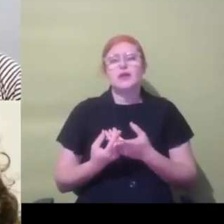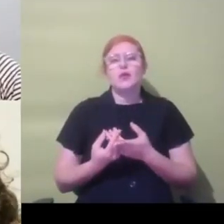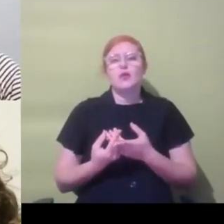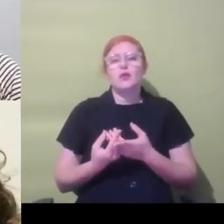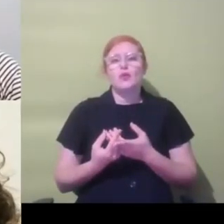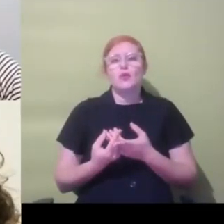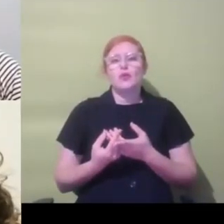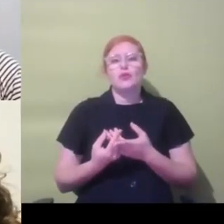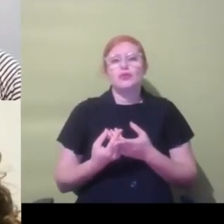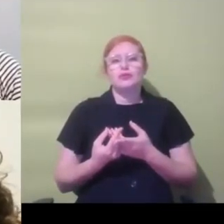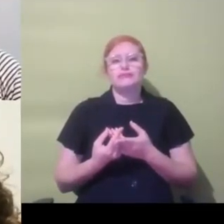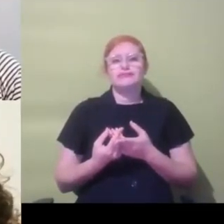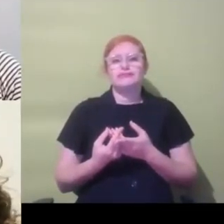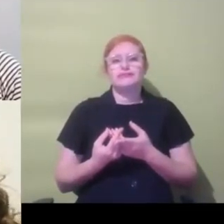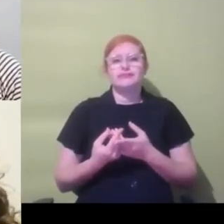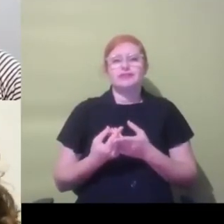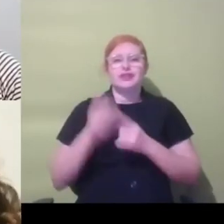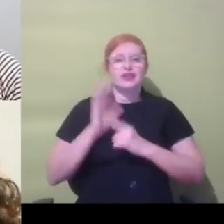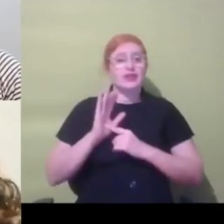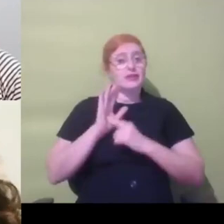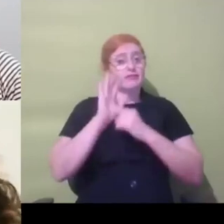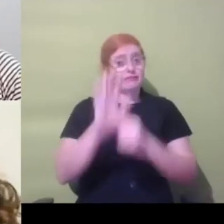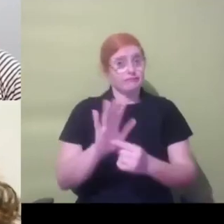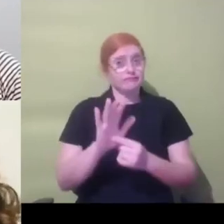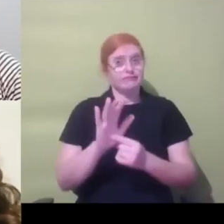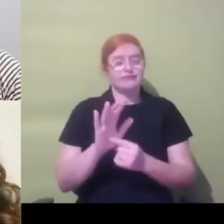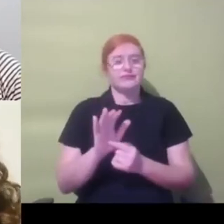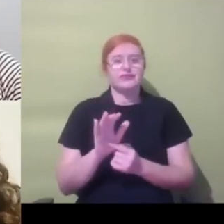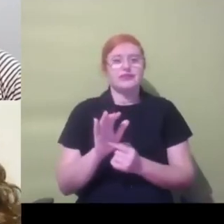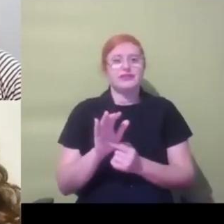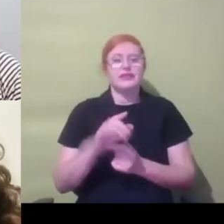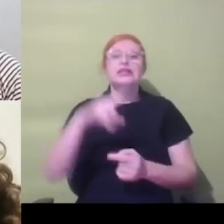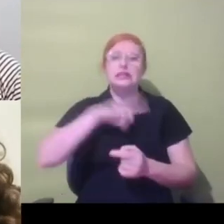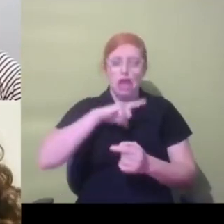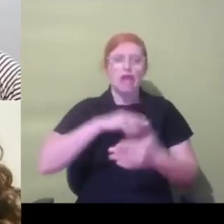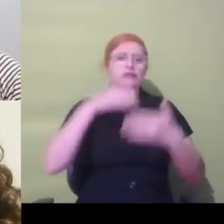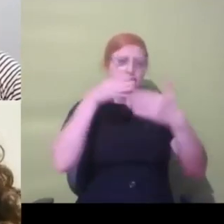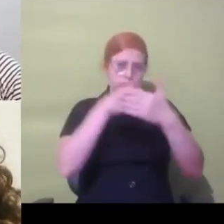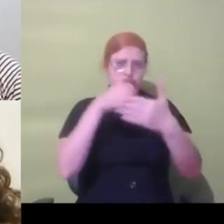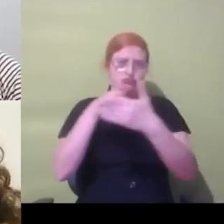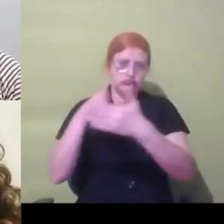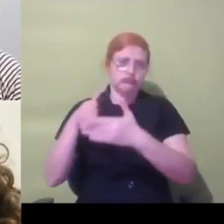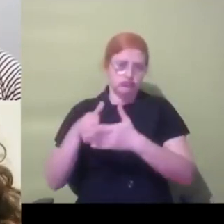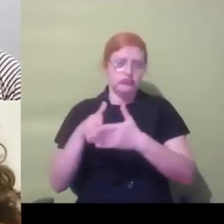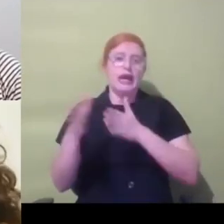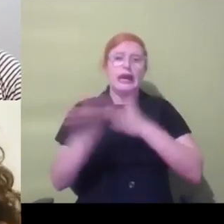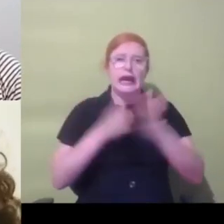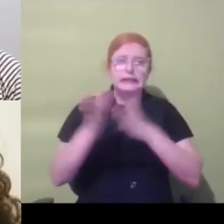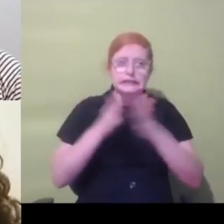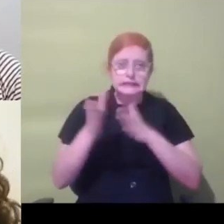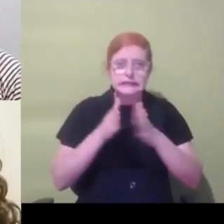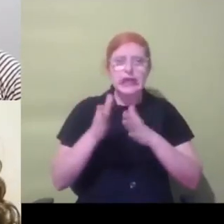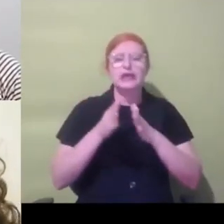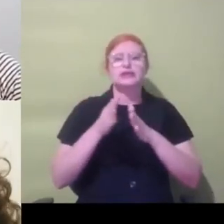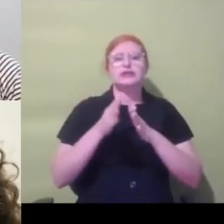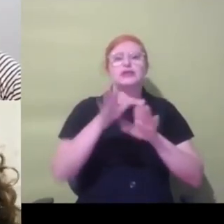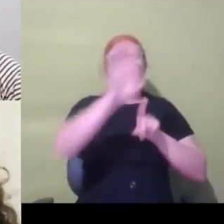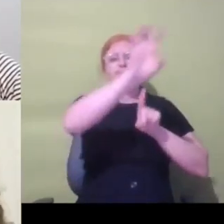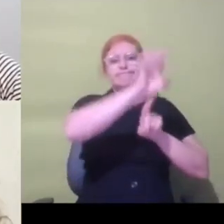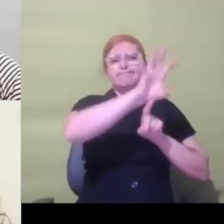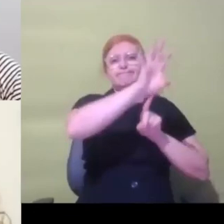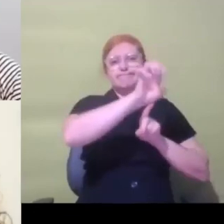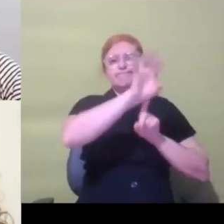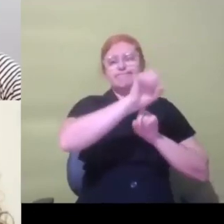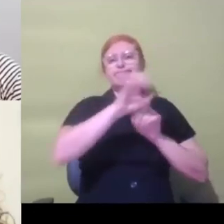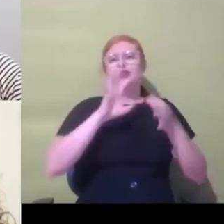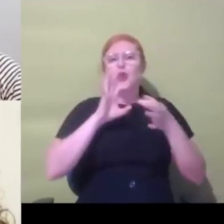muito evidente é como existem restrições grandes de acesso à conexão mesmo. E a maior